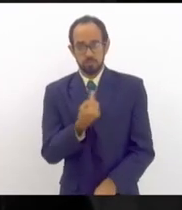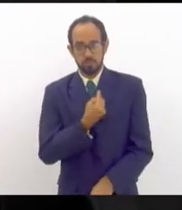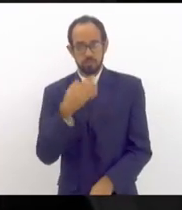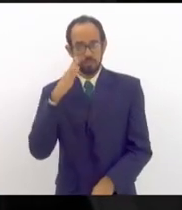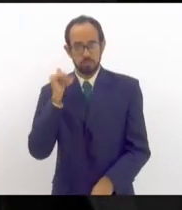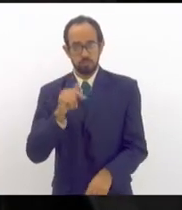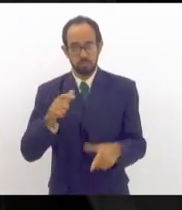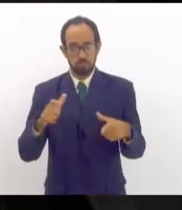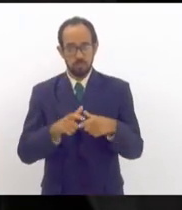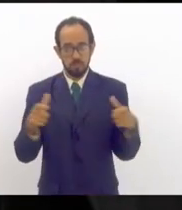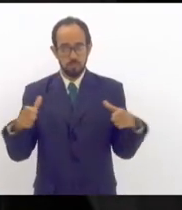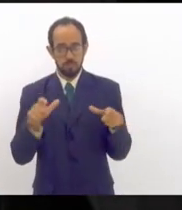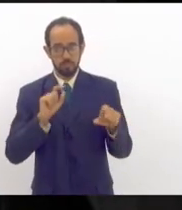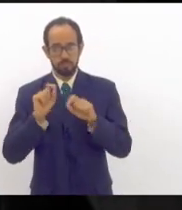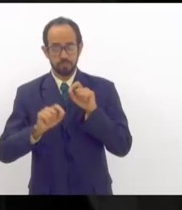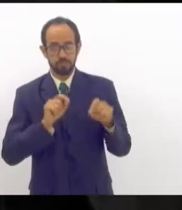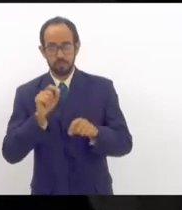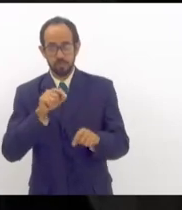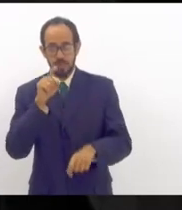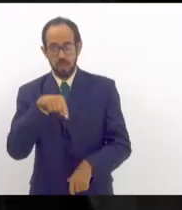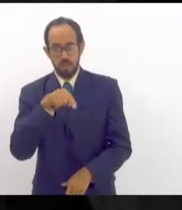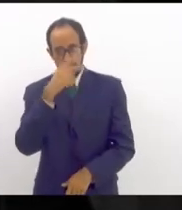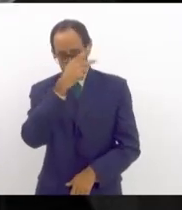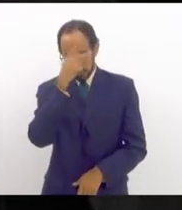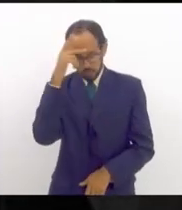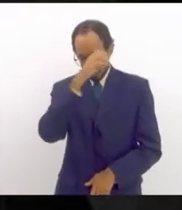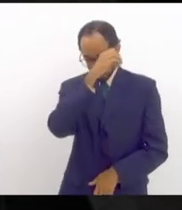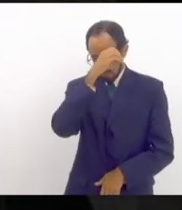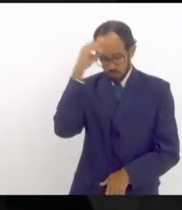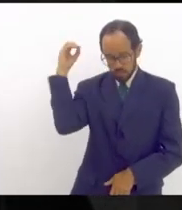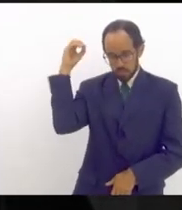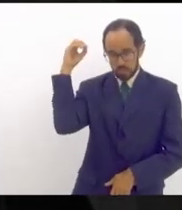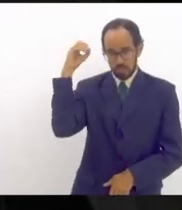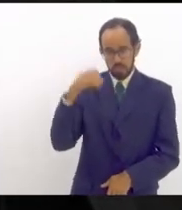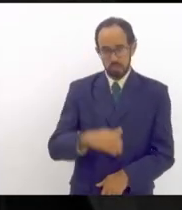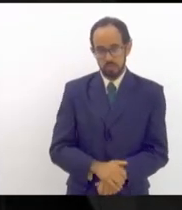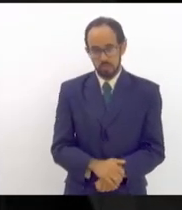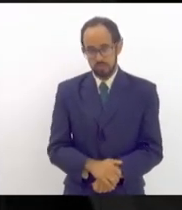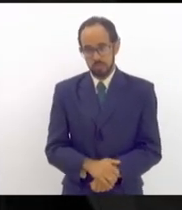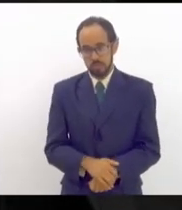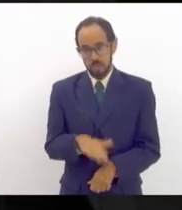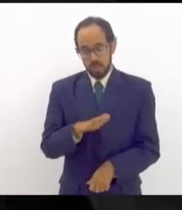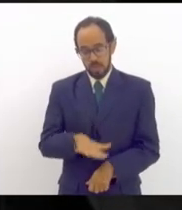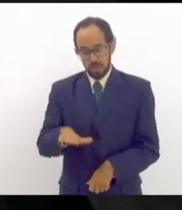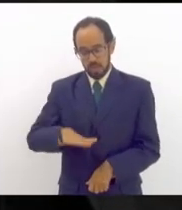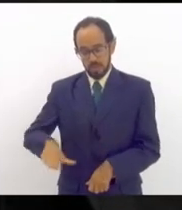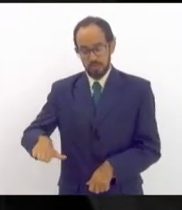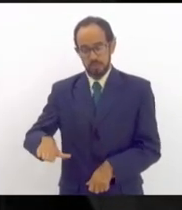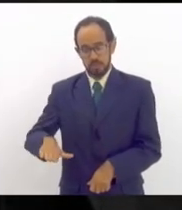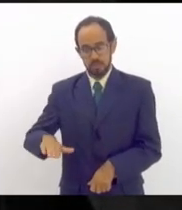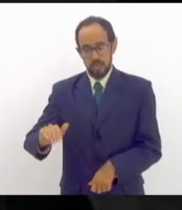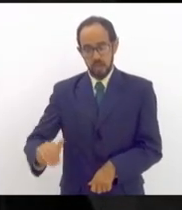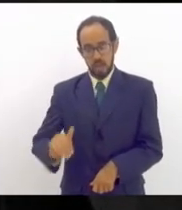na sua maioria são pessoas inocentes crianças adultos